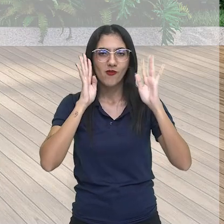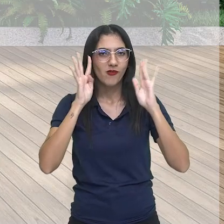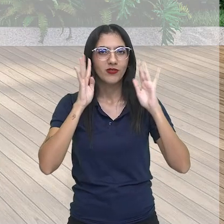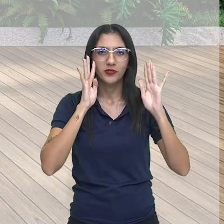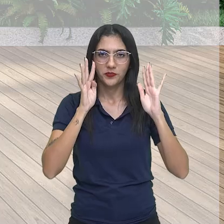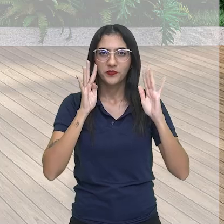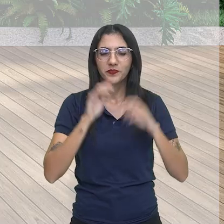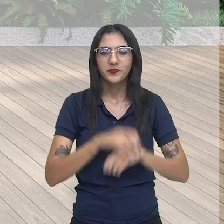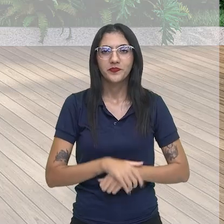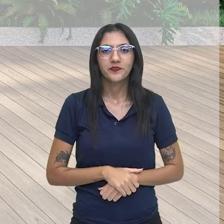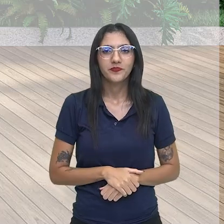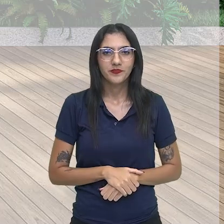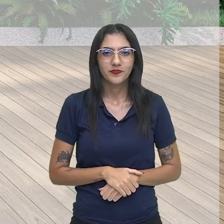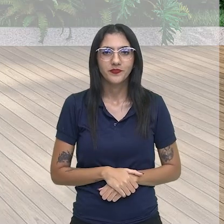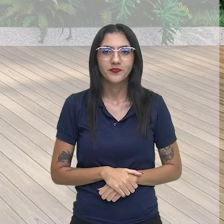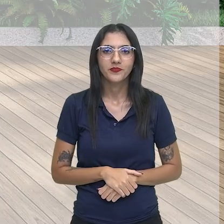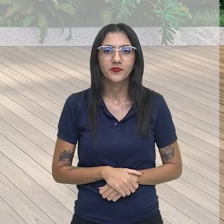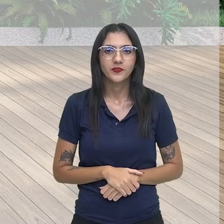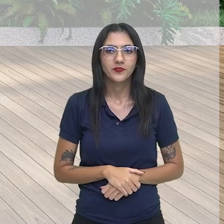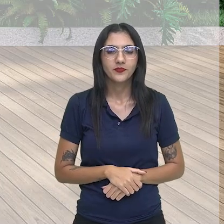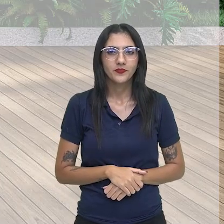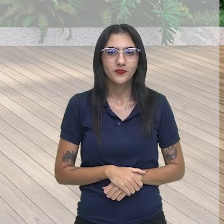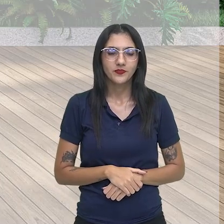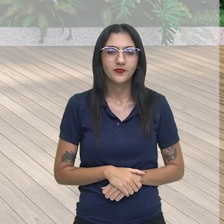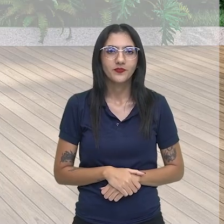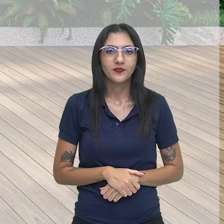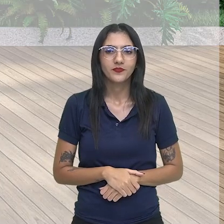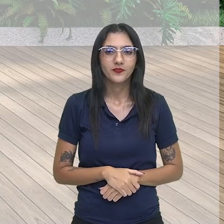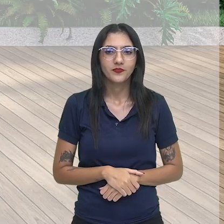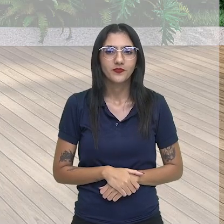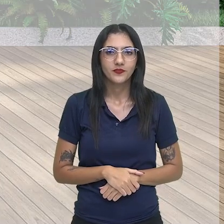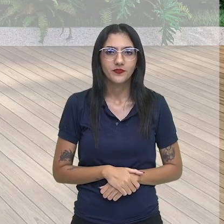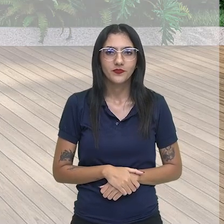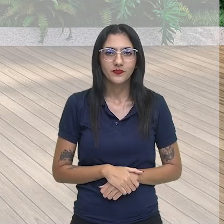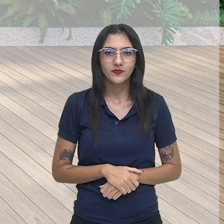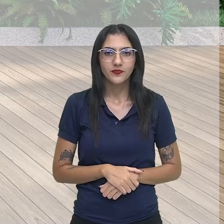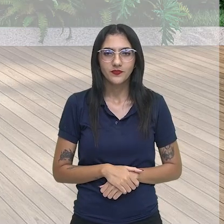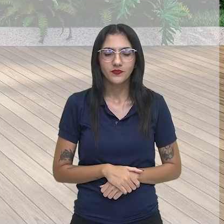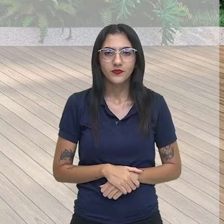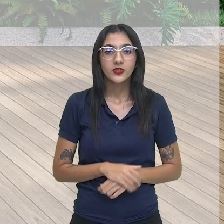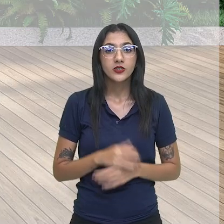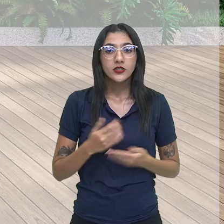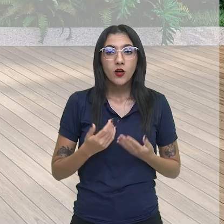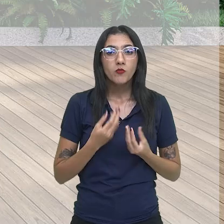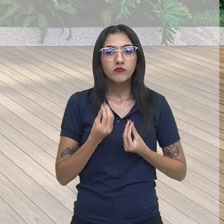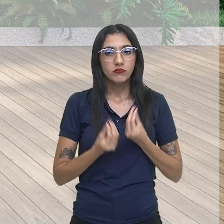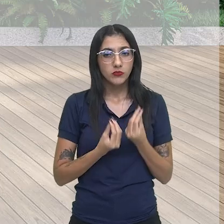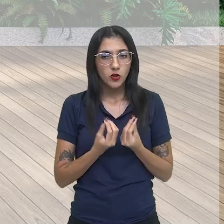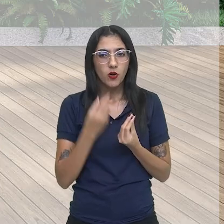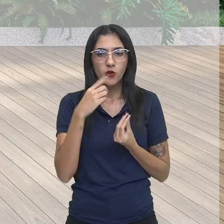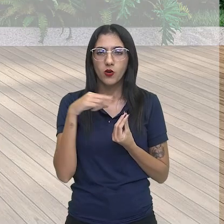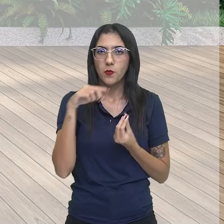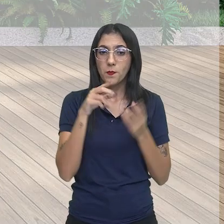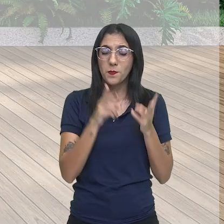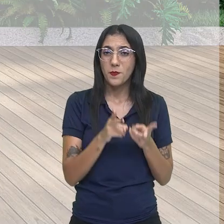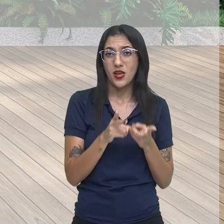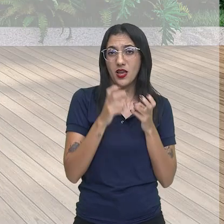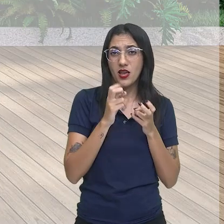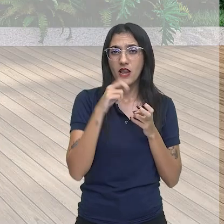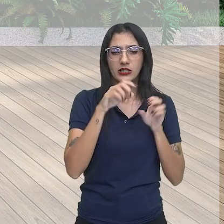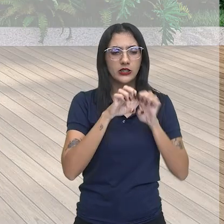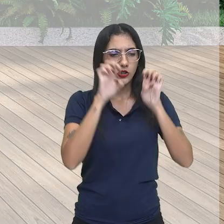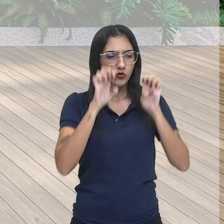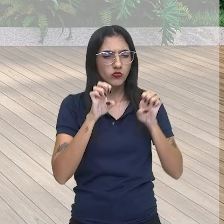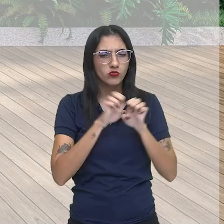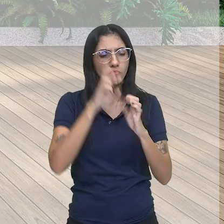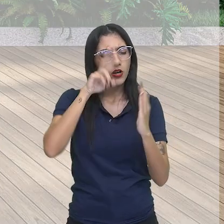loucura dele, do eu poético. Então, com o texto, né, com o